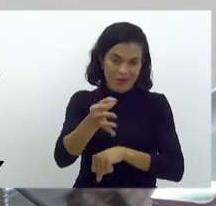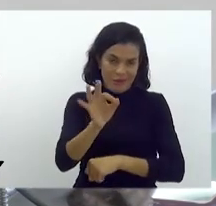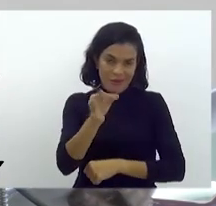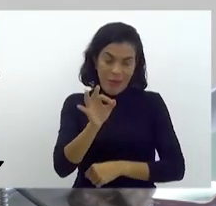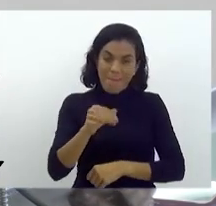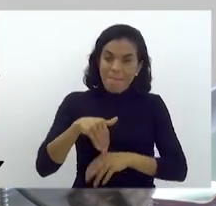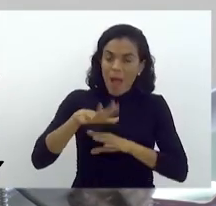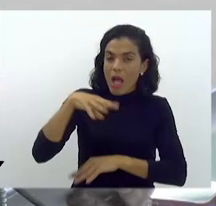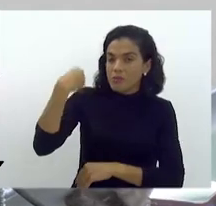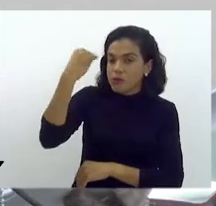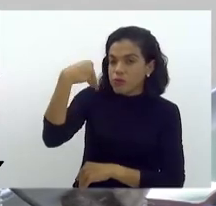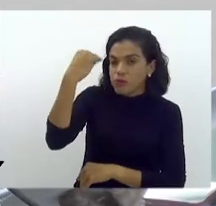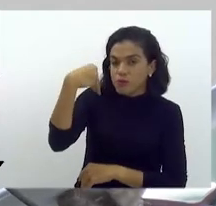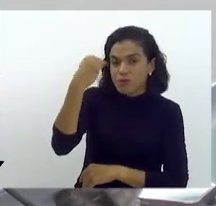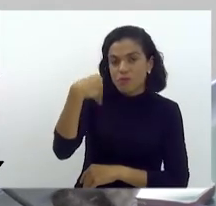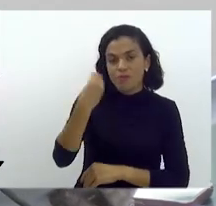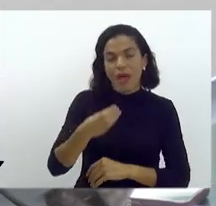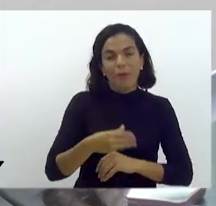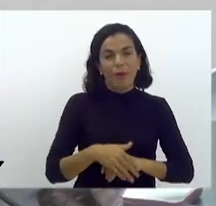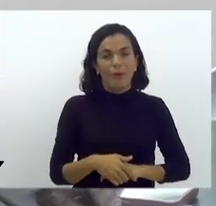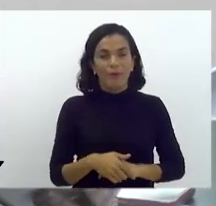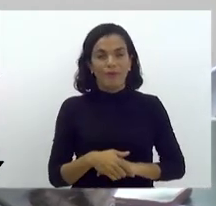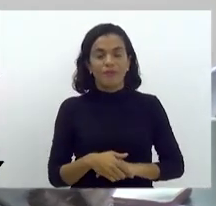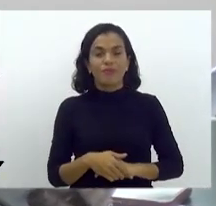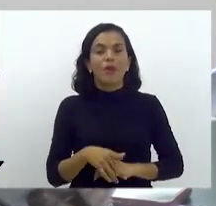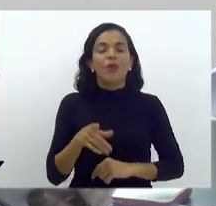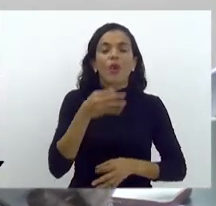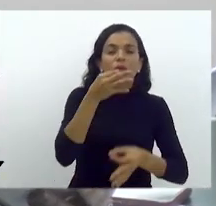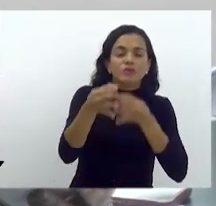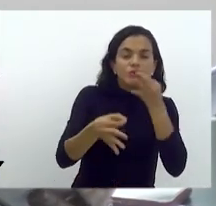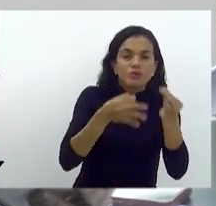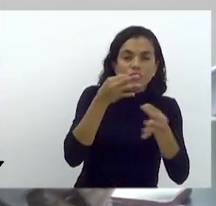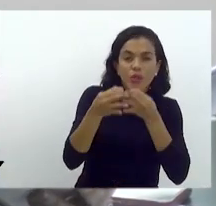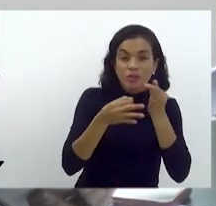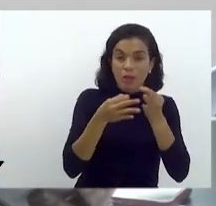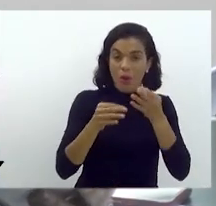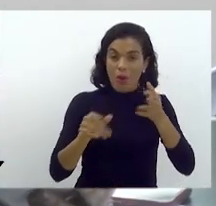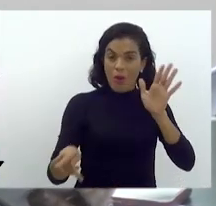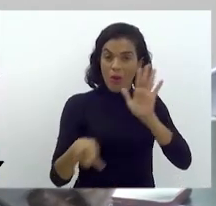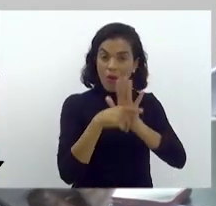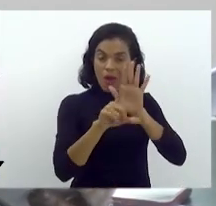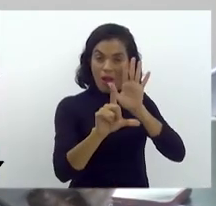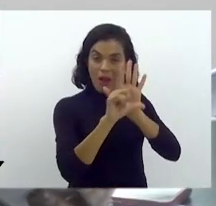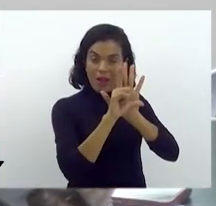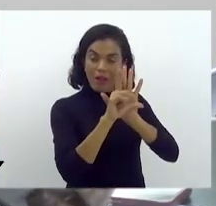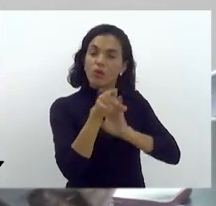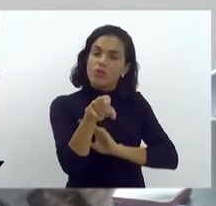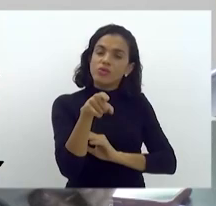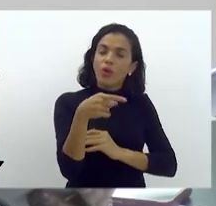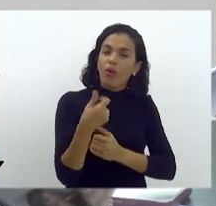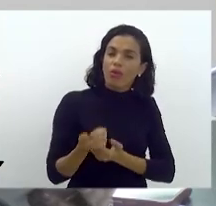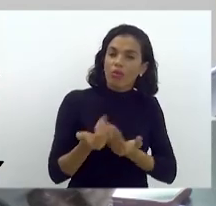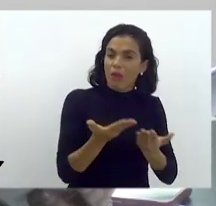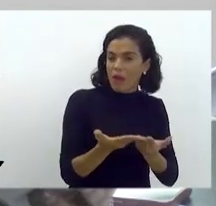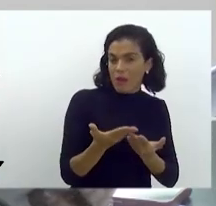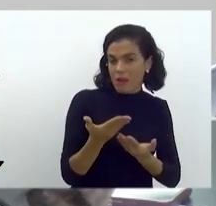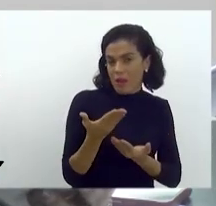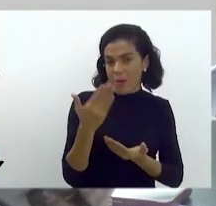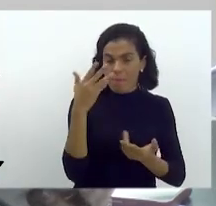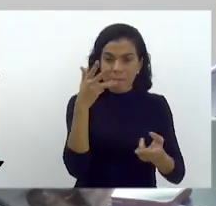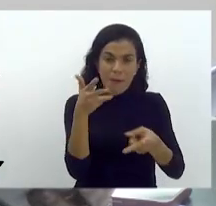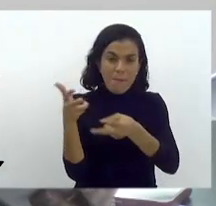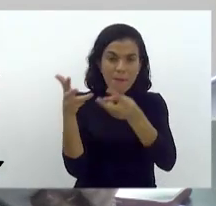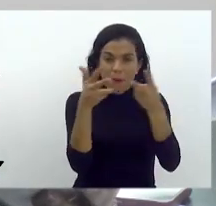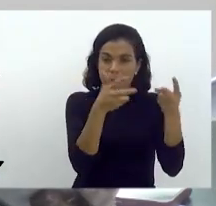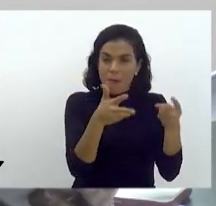mais experiente nesse campo é que tipo de sugestão Legislativa o senhor faria né olhando para essa coisa